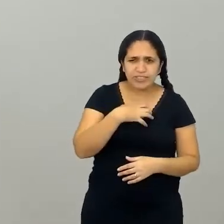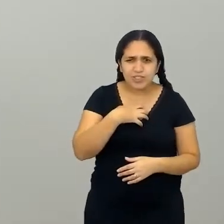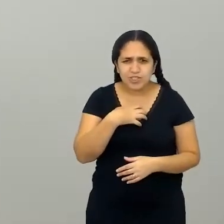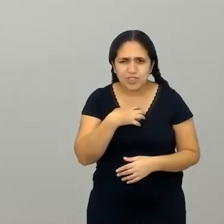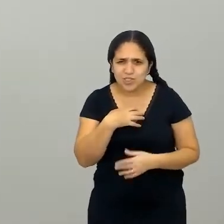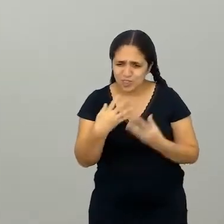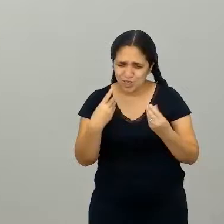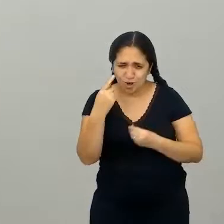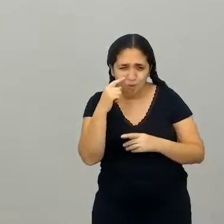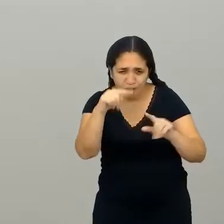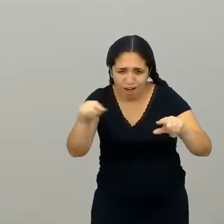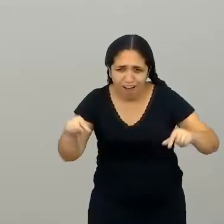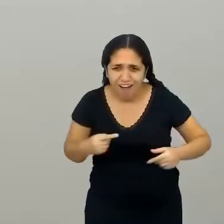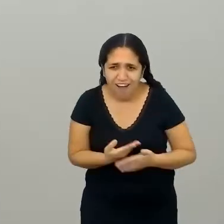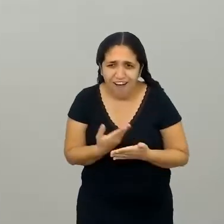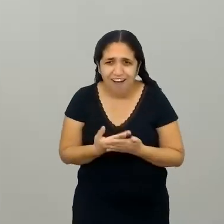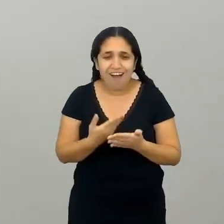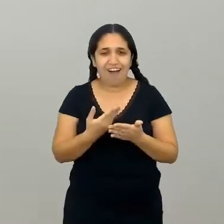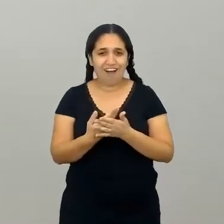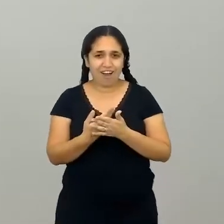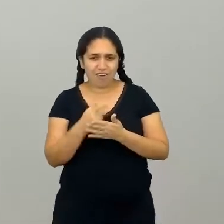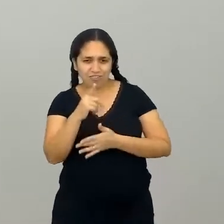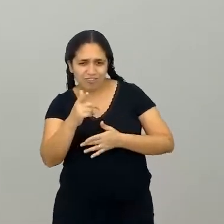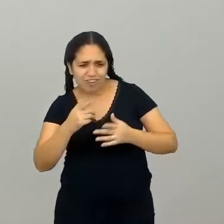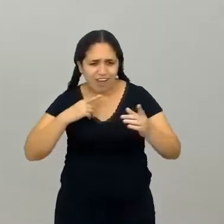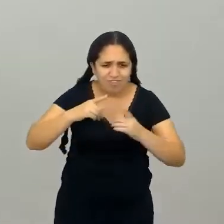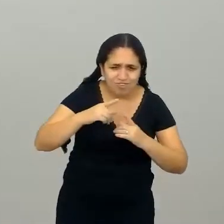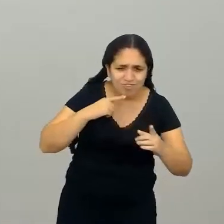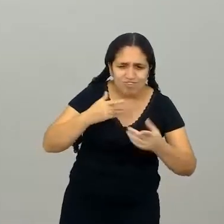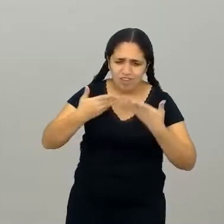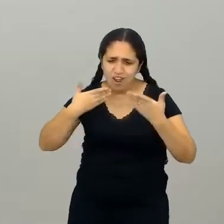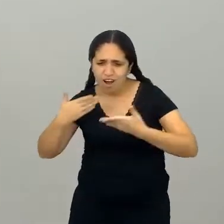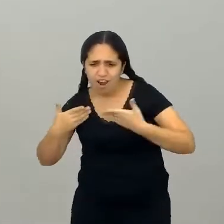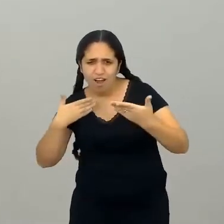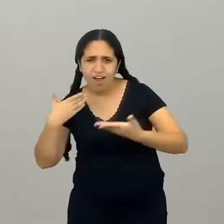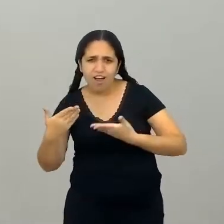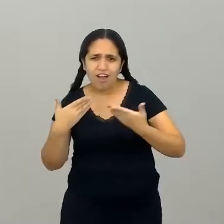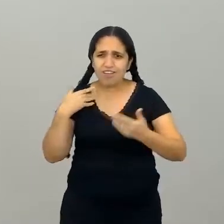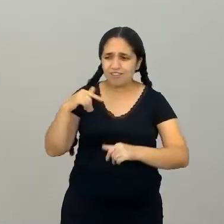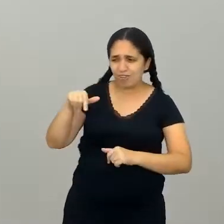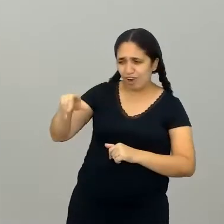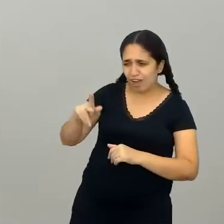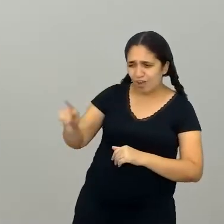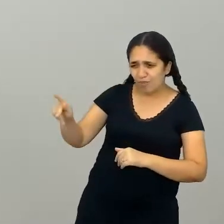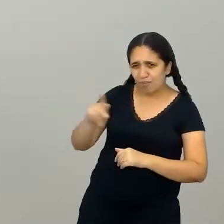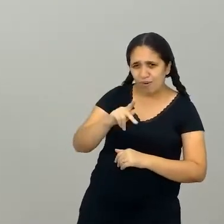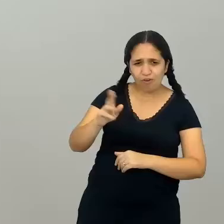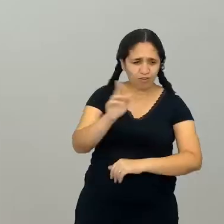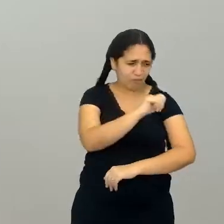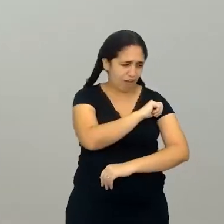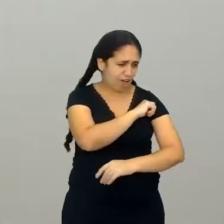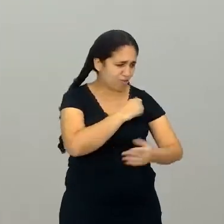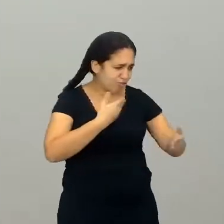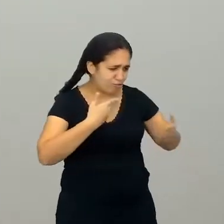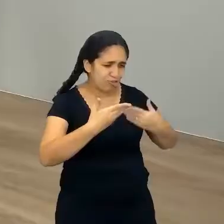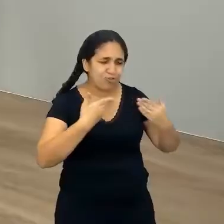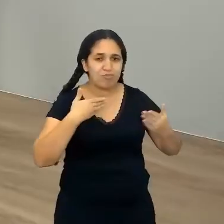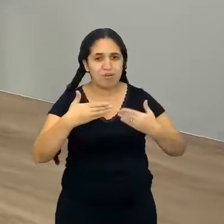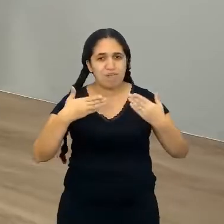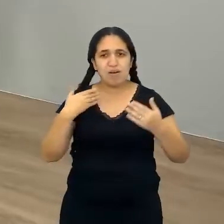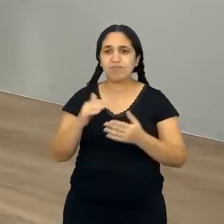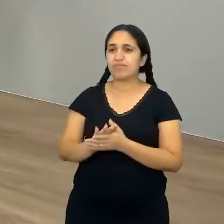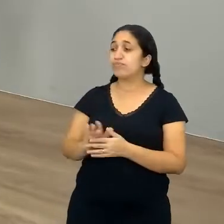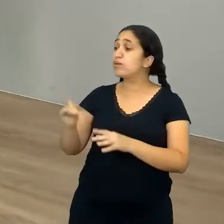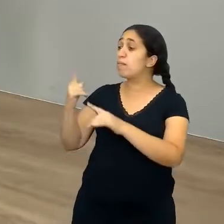se estivesse na sala de aula, como se você estivesse dialogando entre o seu colega professor ou com o seu aluninho. Por que